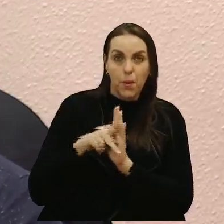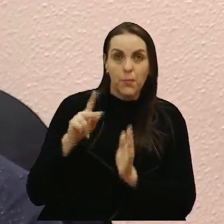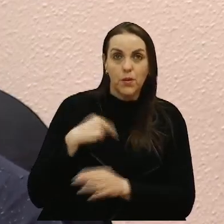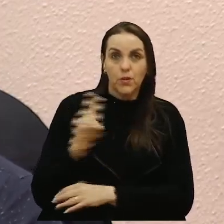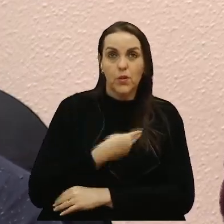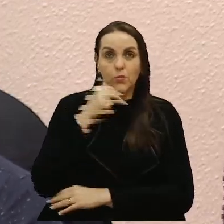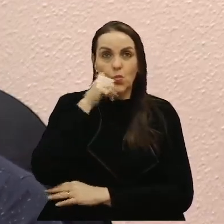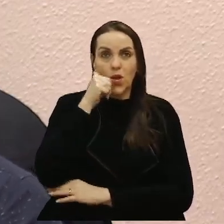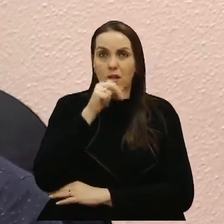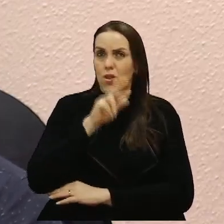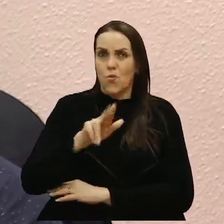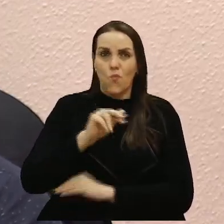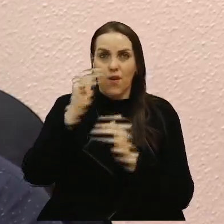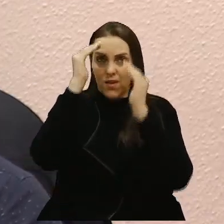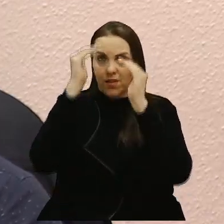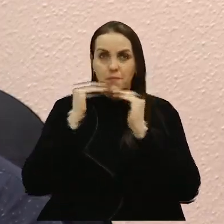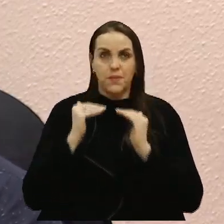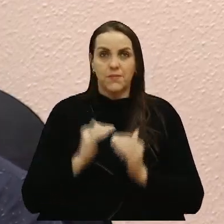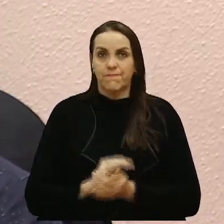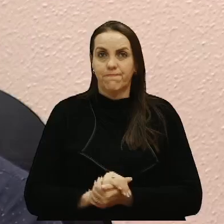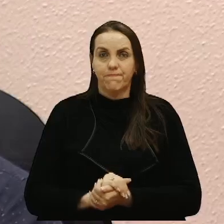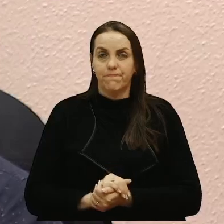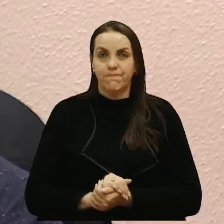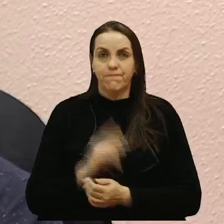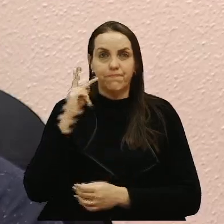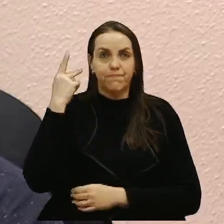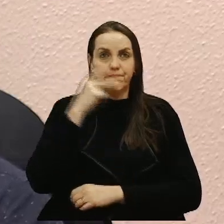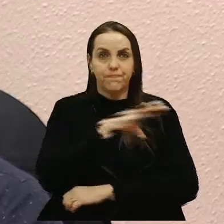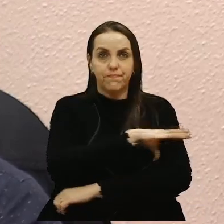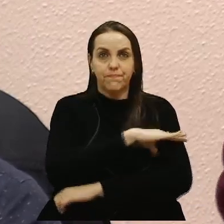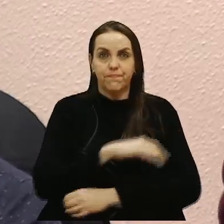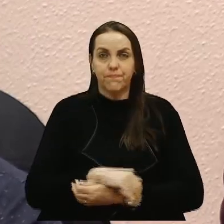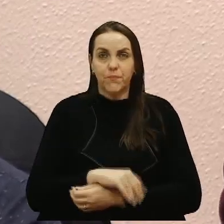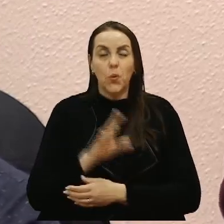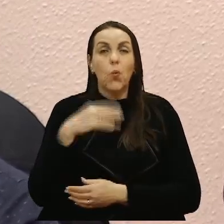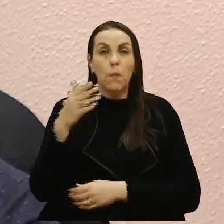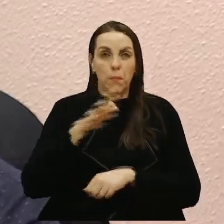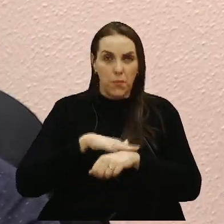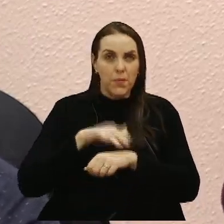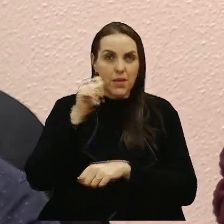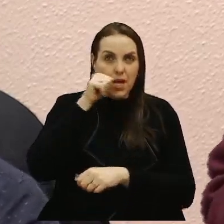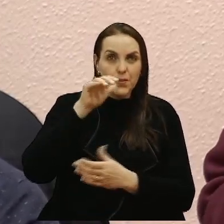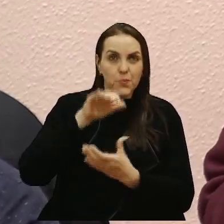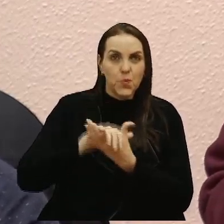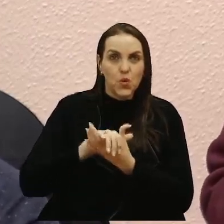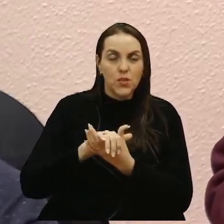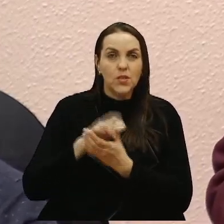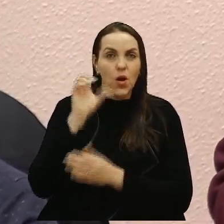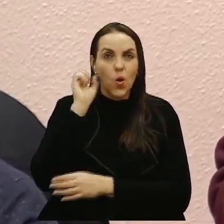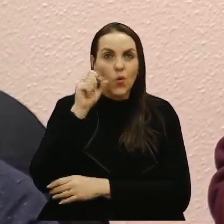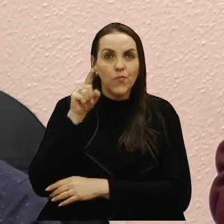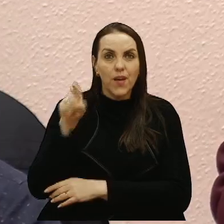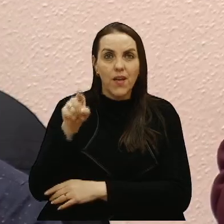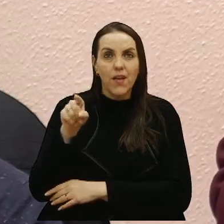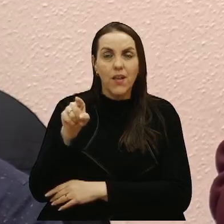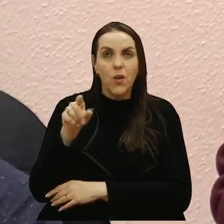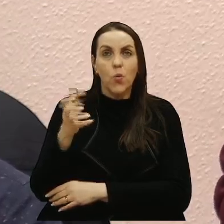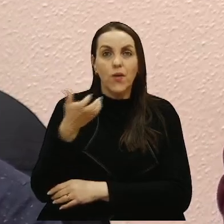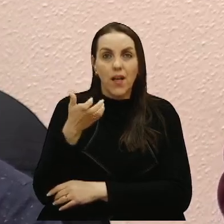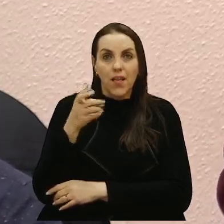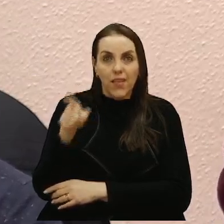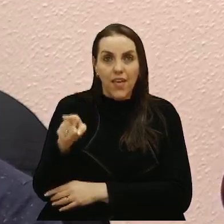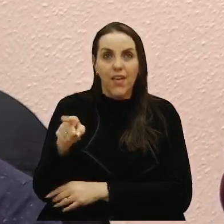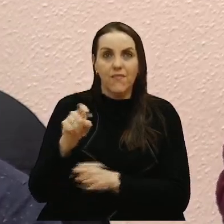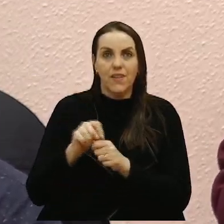não é respeito, vereador Ramon. Outra coisa, quando o senhor tiver uma esposa, o senhor escute ela sobre o que ela pensa que